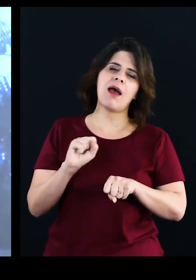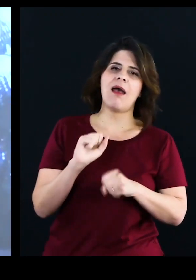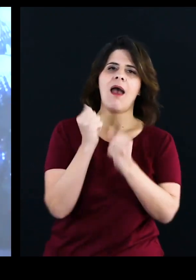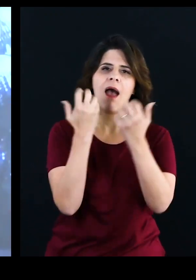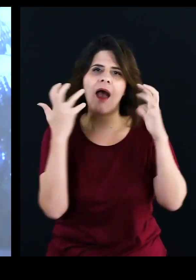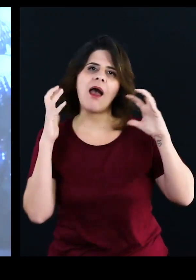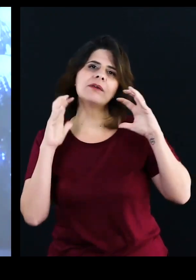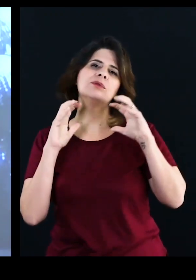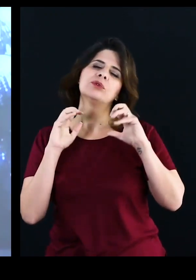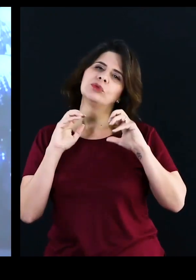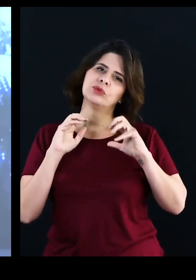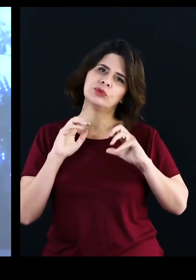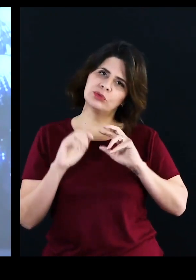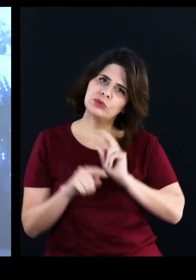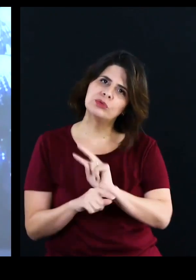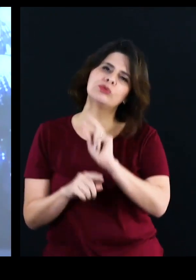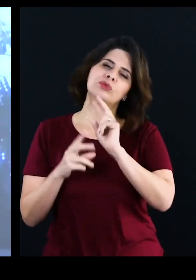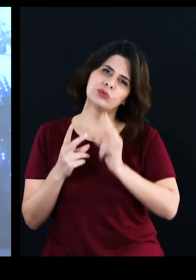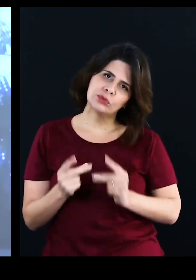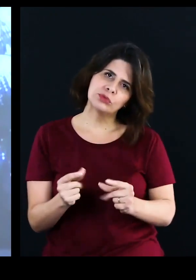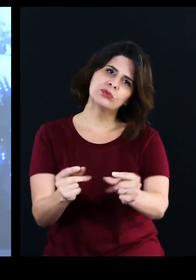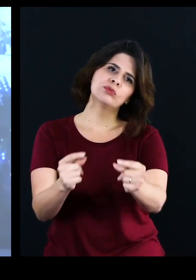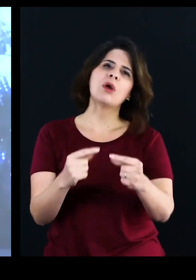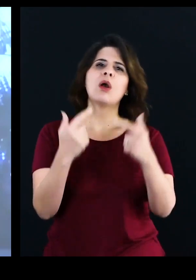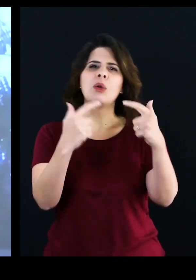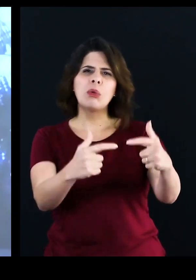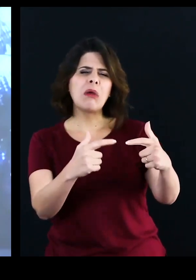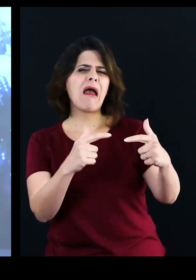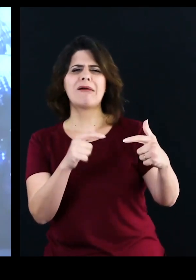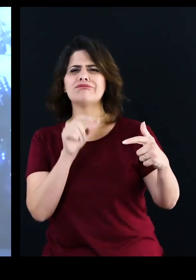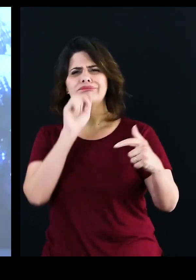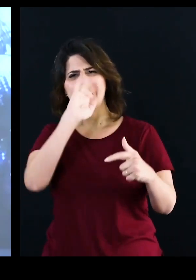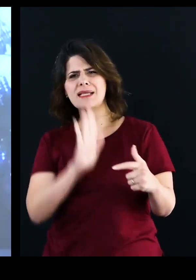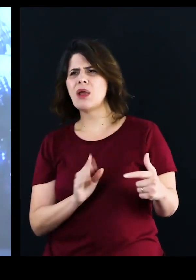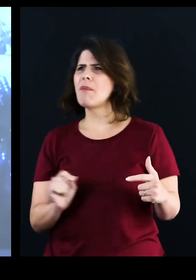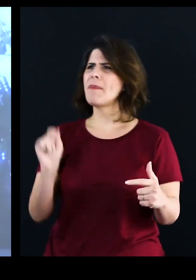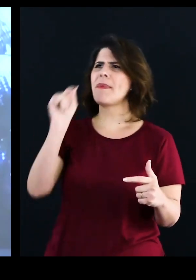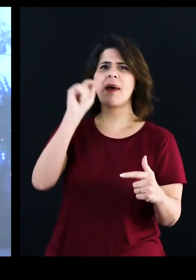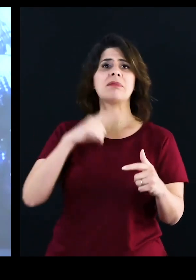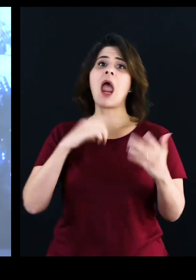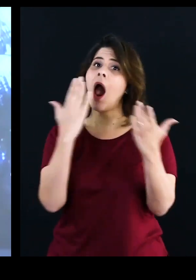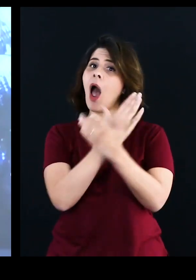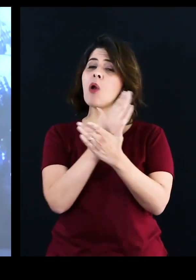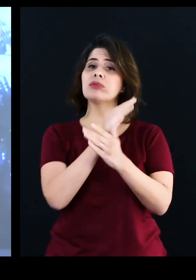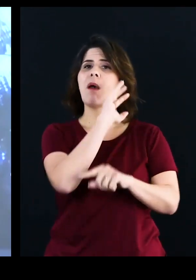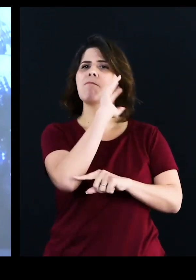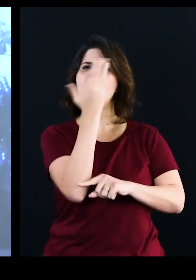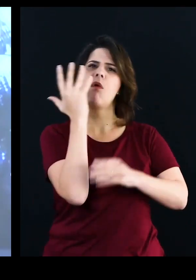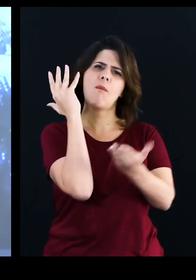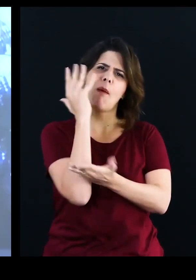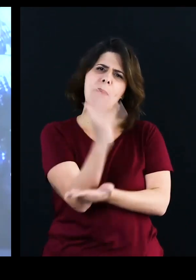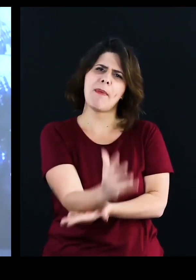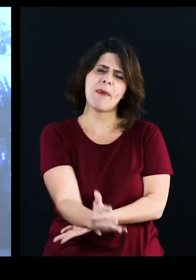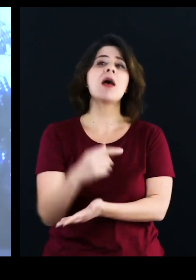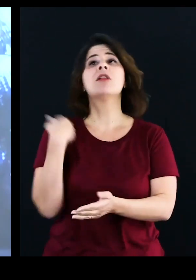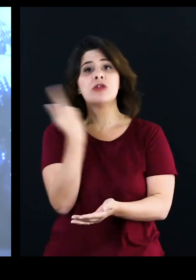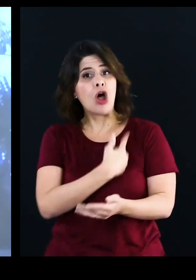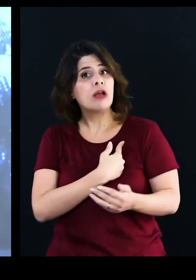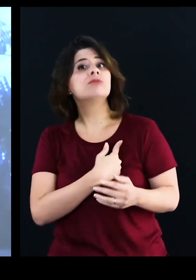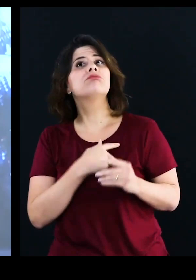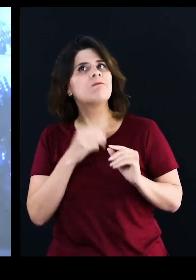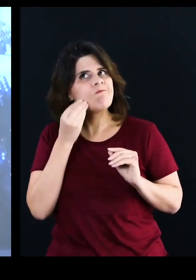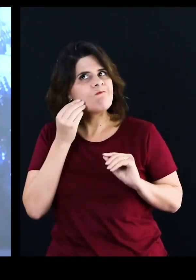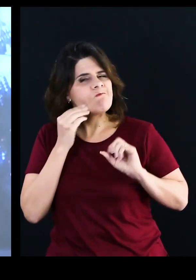áreas do Brasil, em áreas inclusive de desmatamento. Então a gente está buscando, a gente acabou de fazer o desafio florestal, o